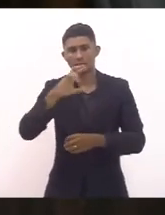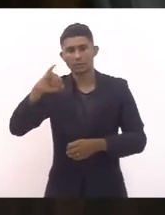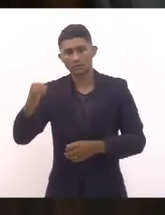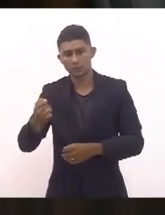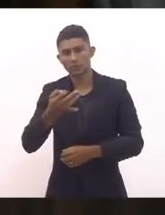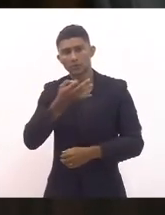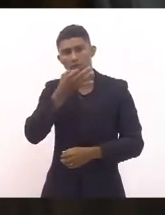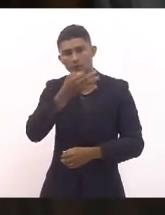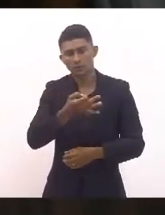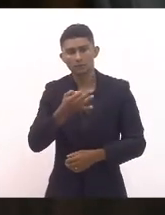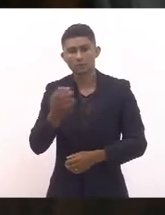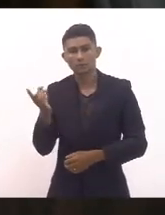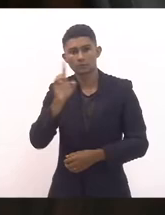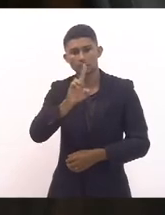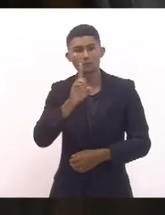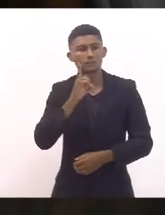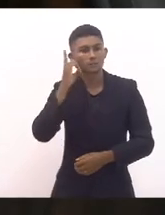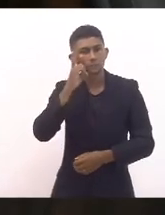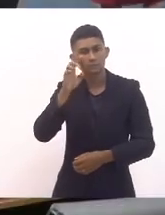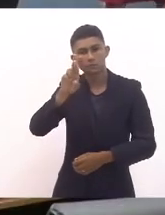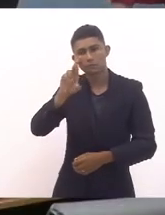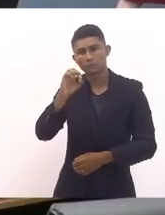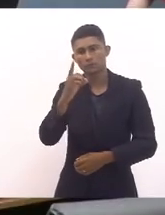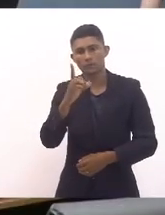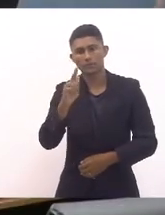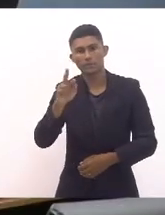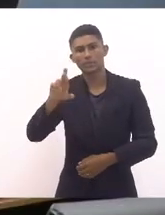deputado Rodrigo Amorim.